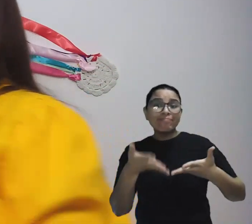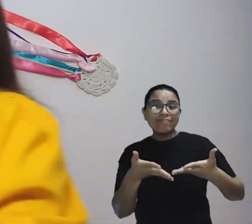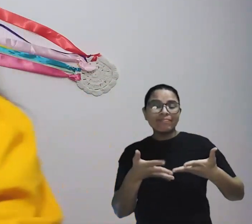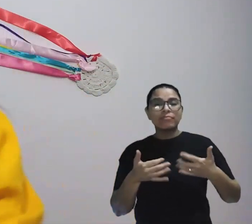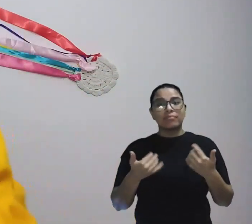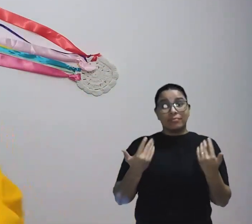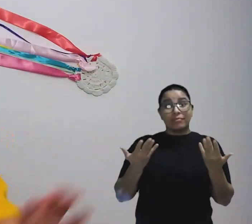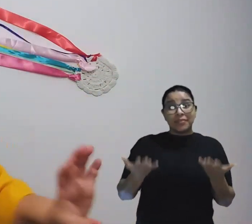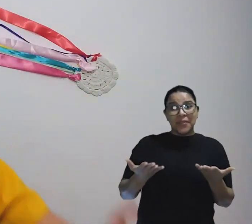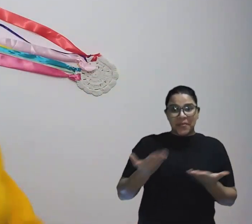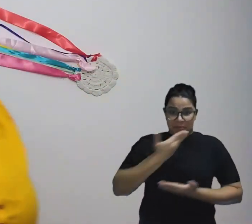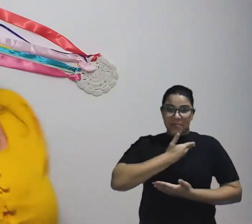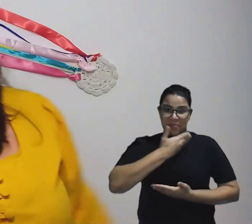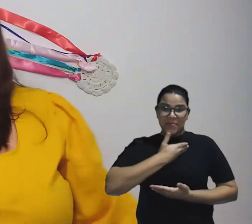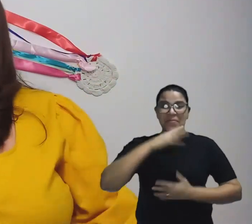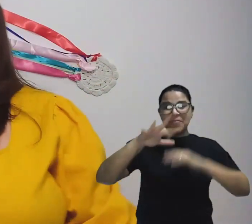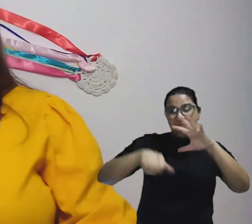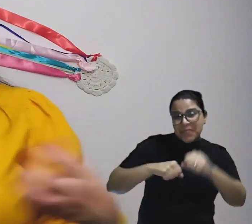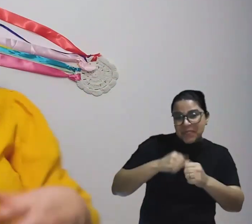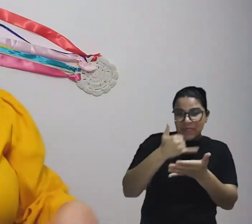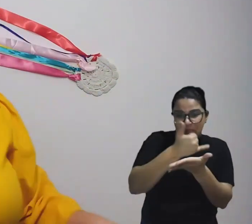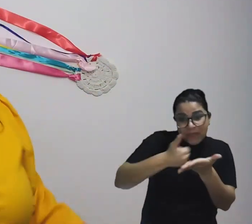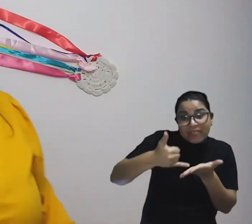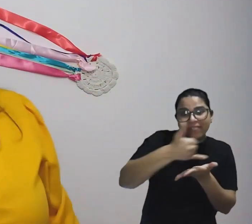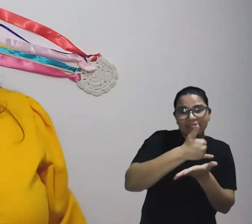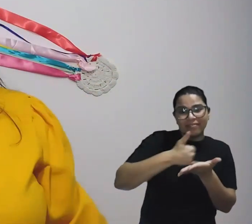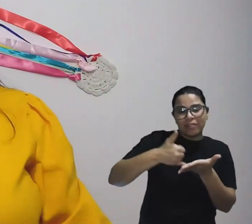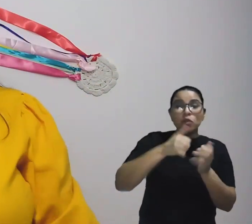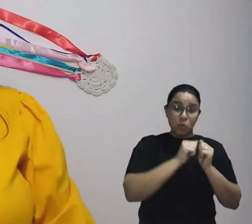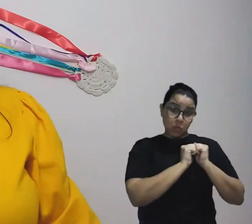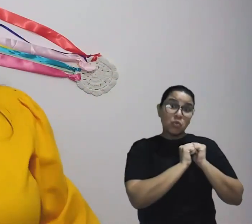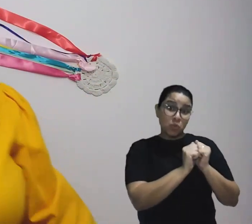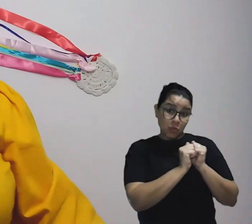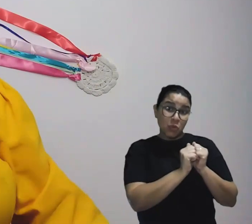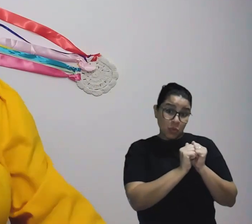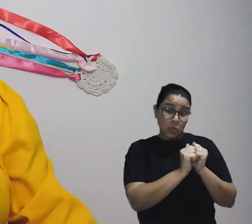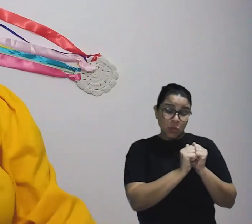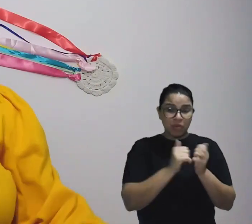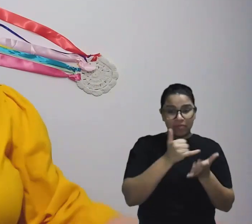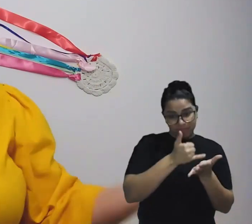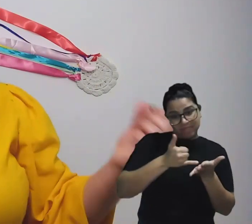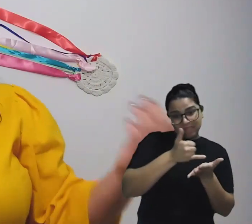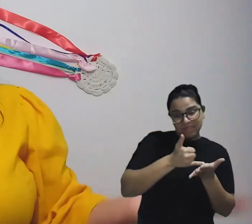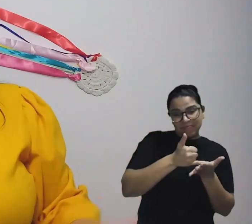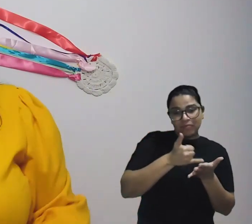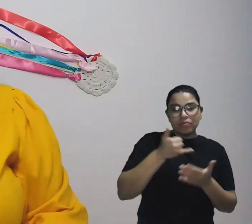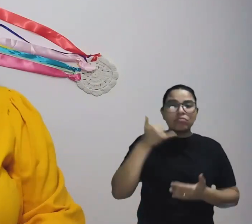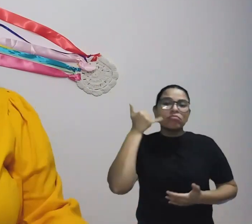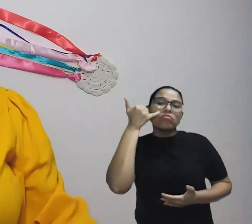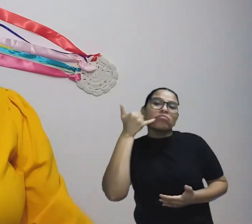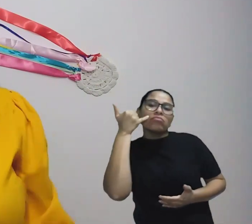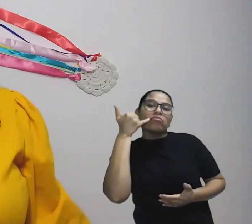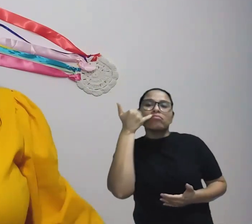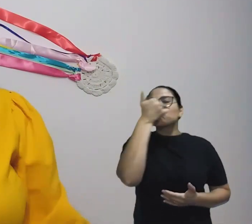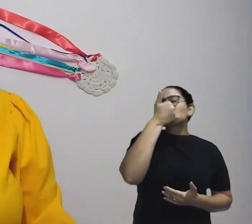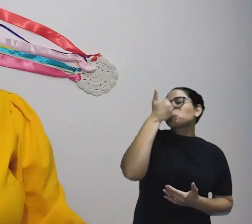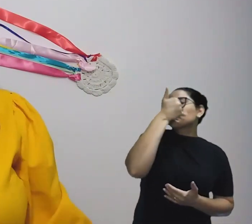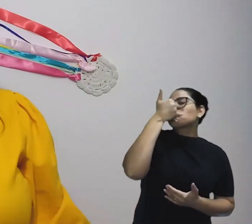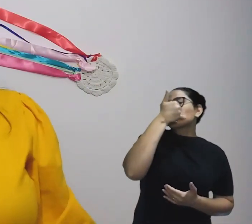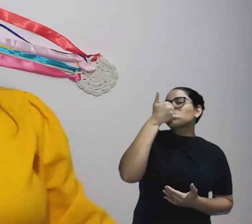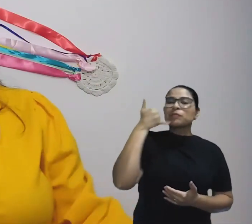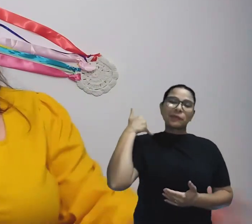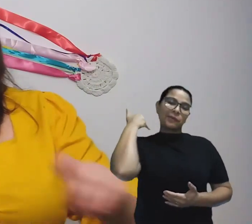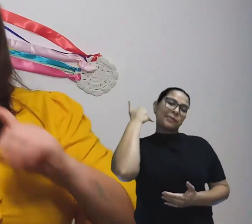então que os amigos pegaram o olhinho que estavam carregando junto consigo e ajudaram o lenhador a se